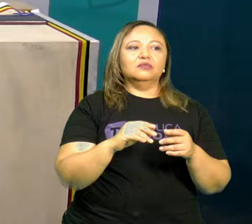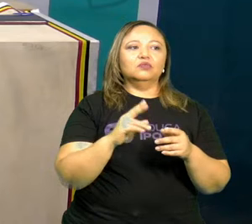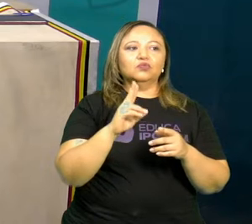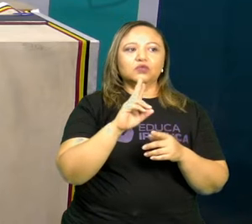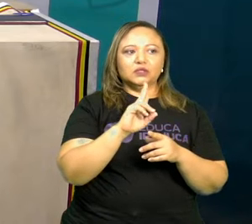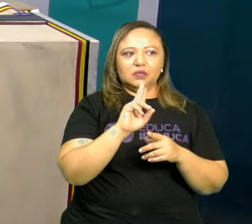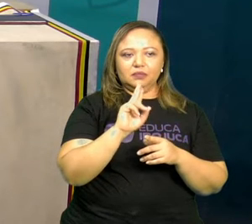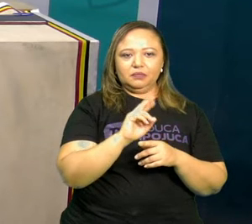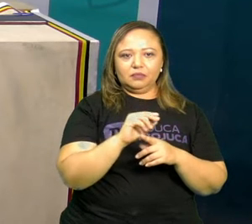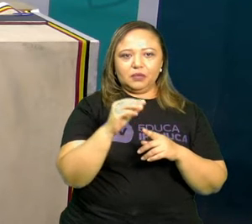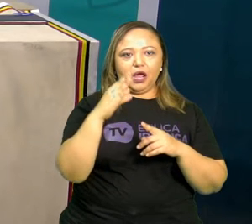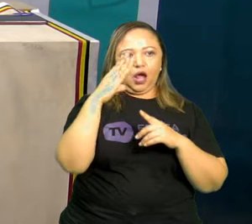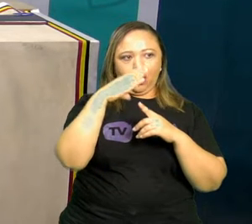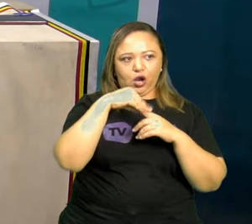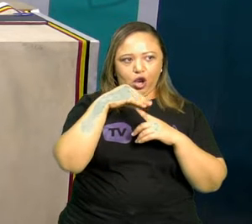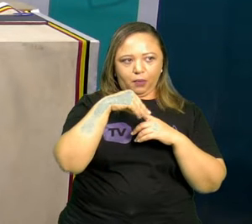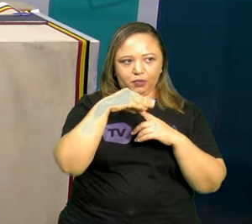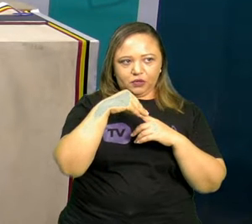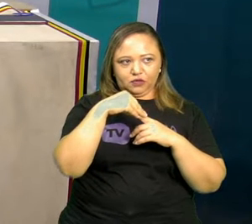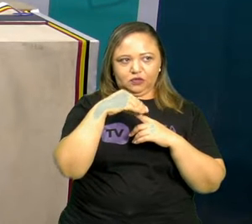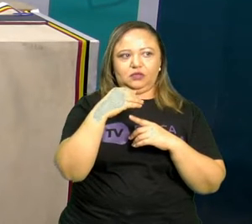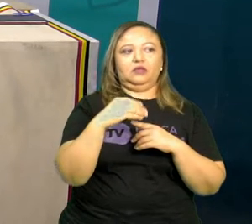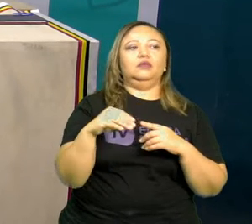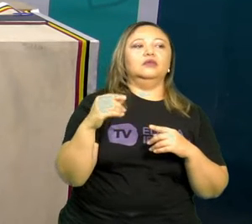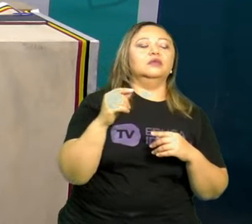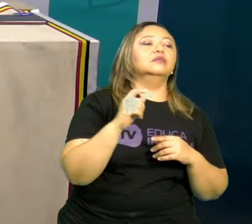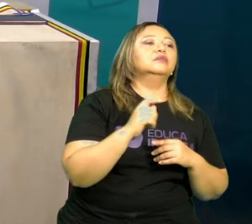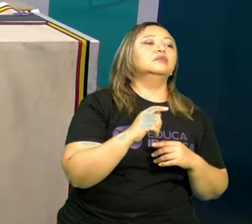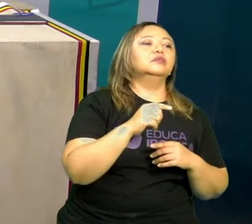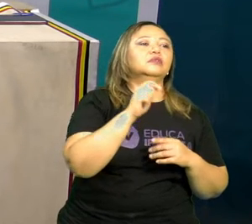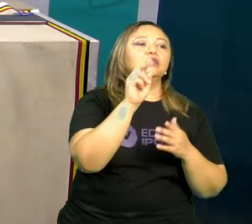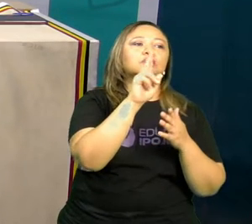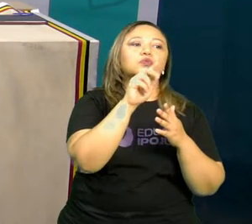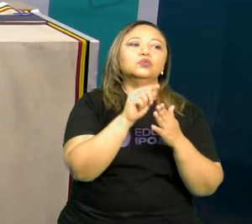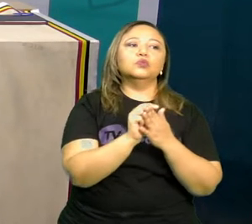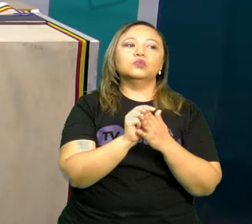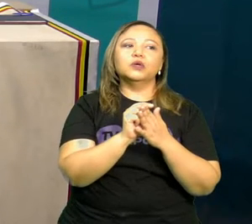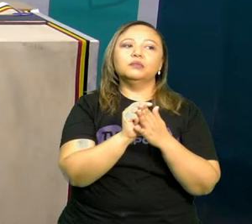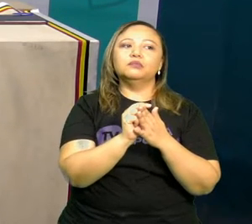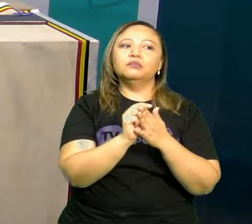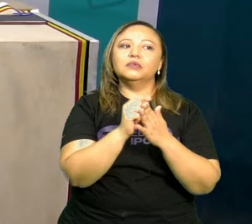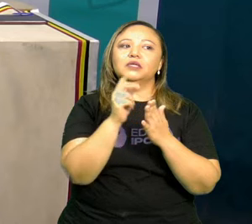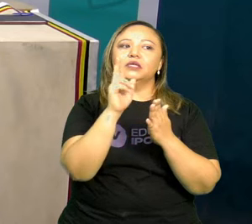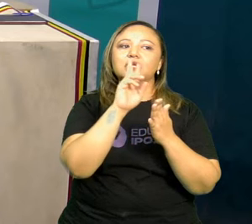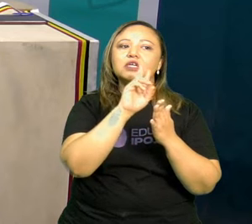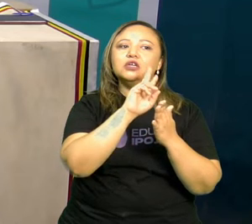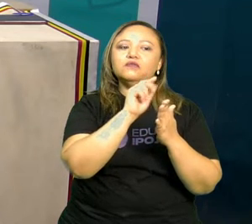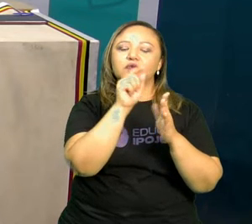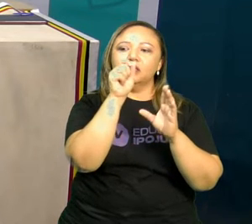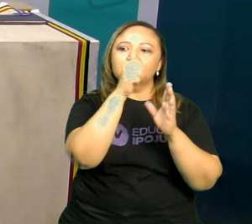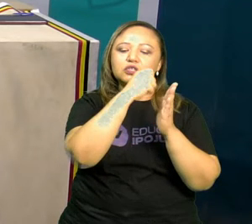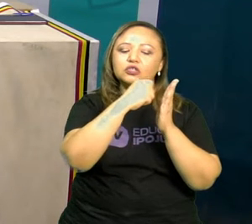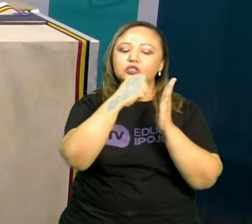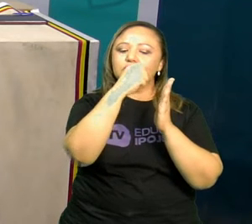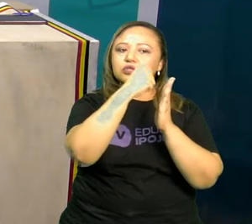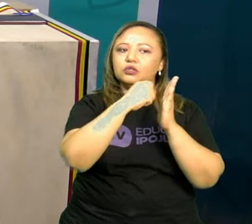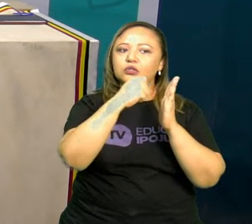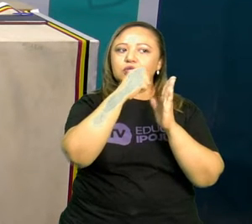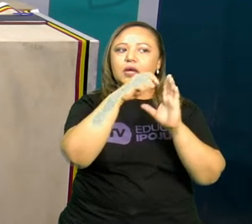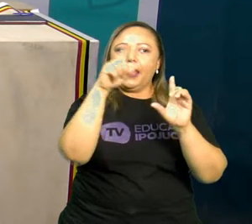pegar o seu lápis colorido e no meio do peixinho você vai escrever